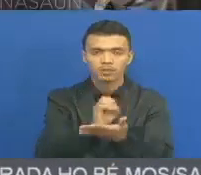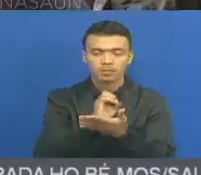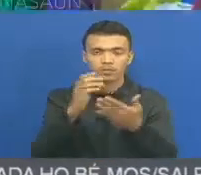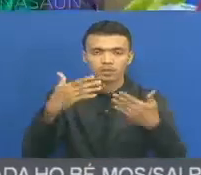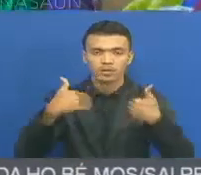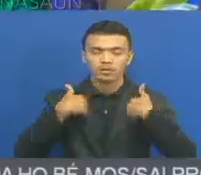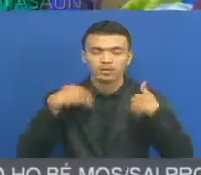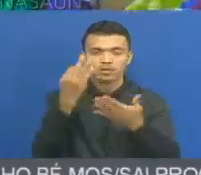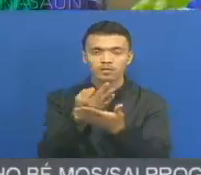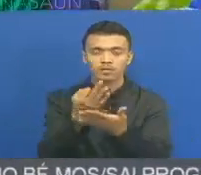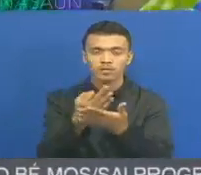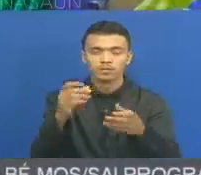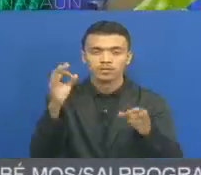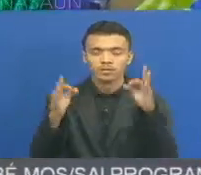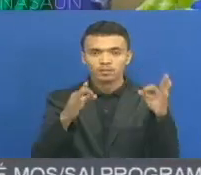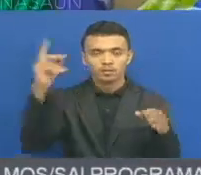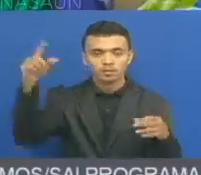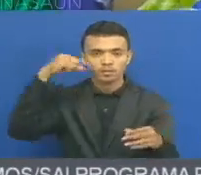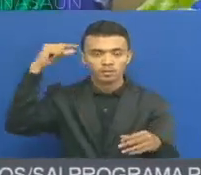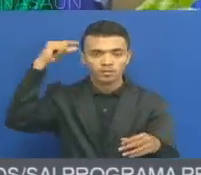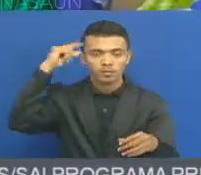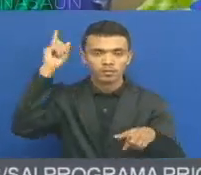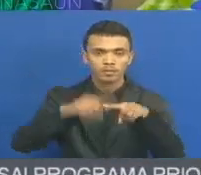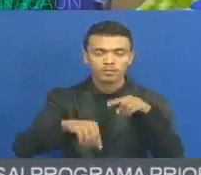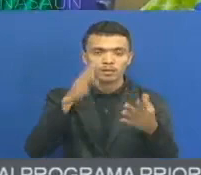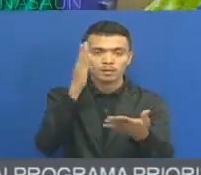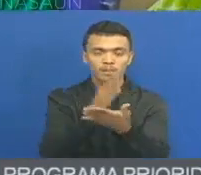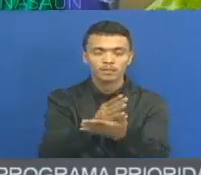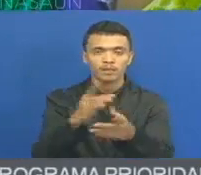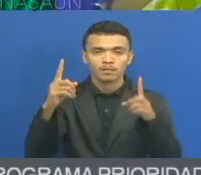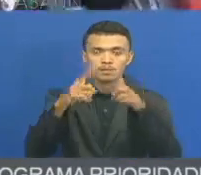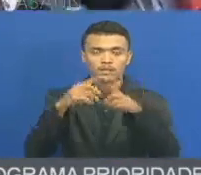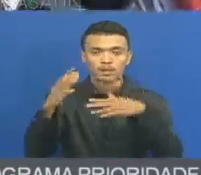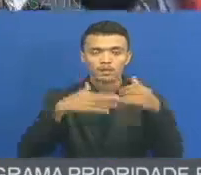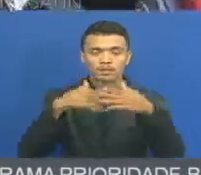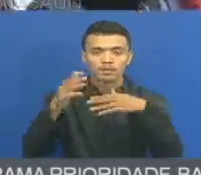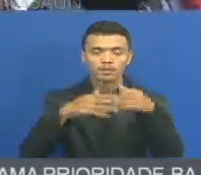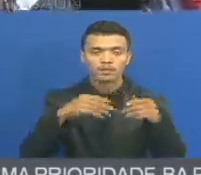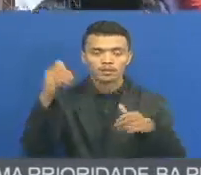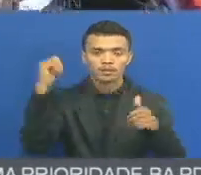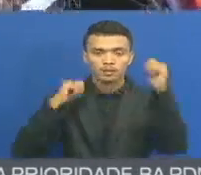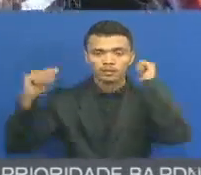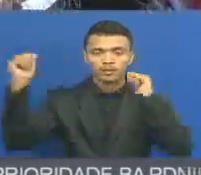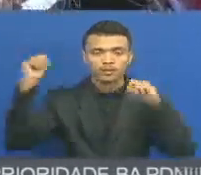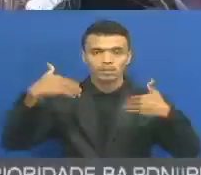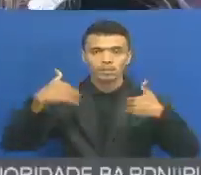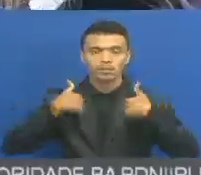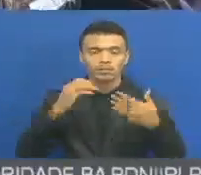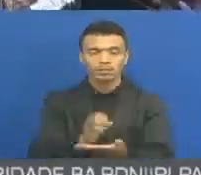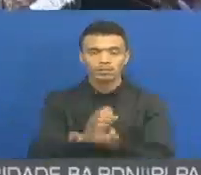autonomia financeira, Nune governo central labele intervém direta ba qualquer atividade na belau iha região